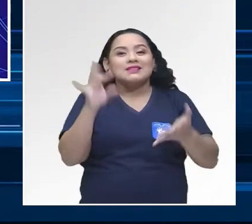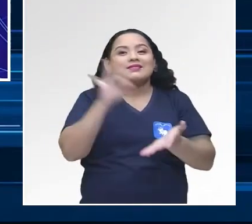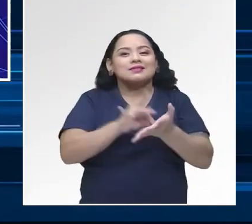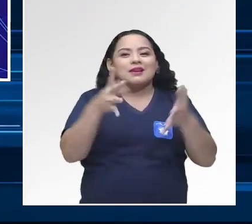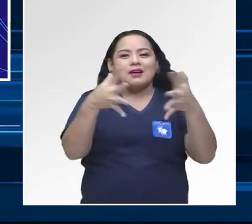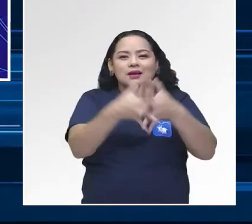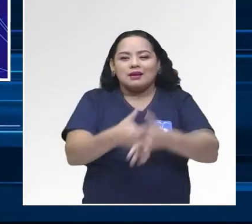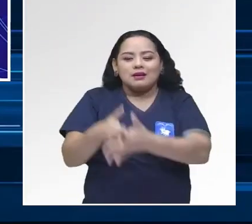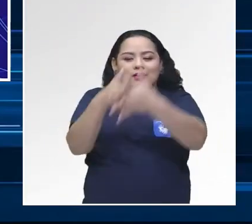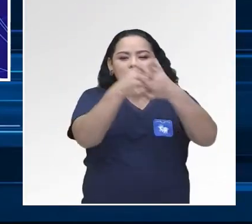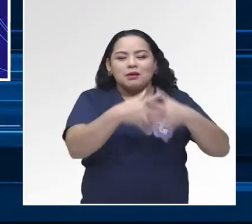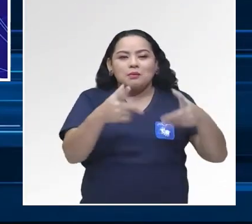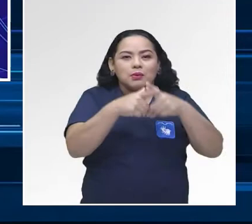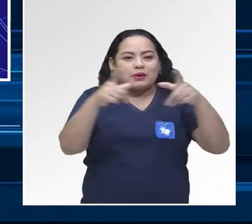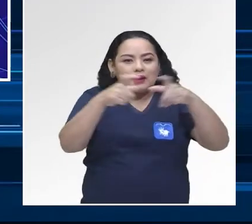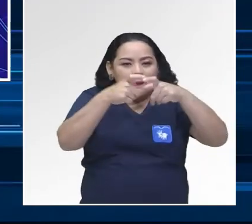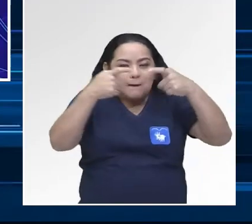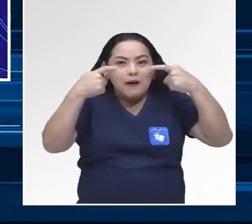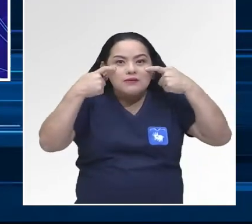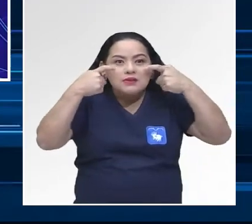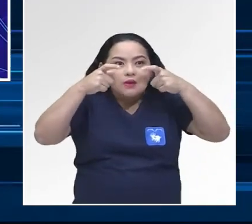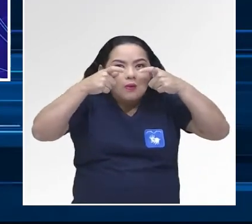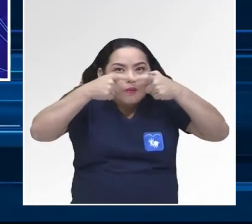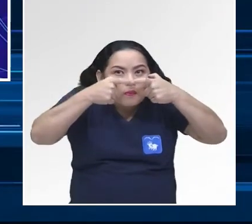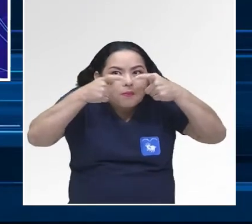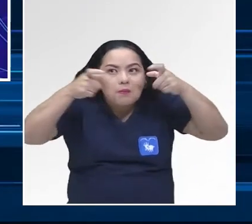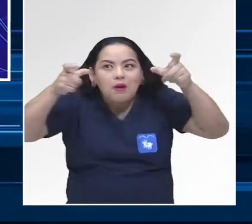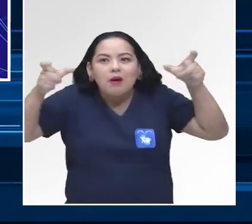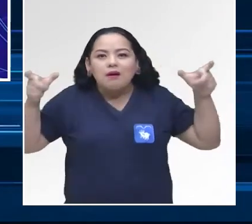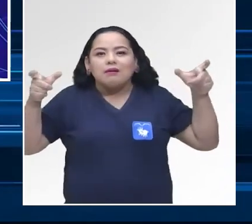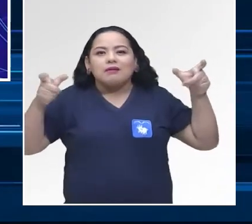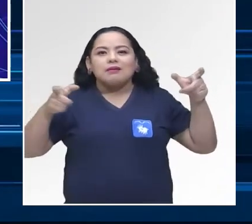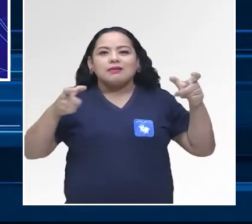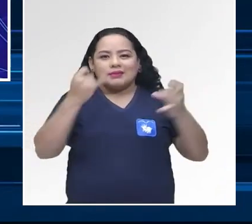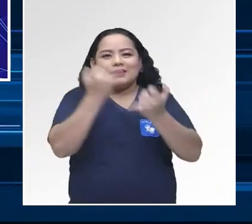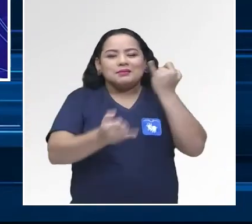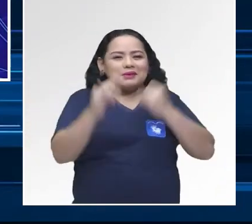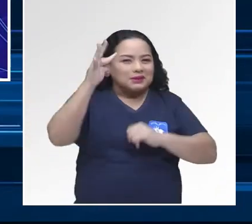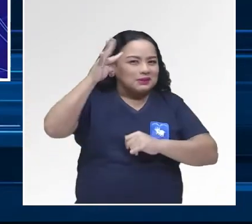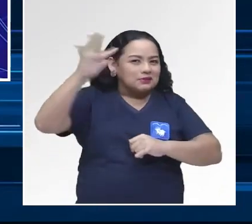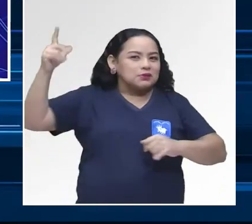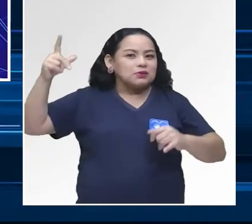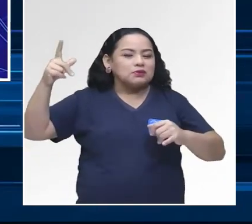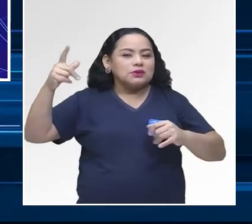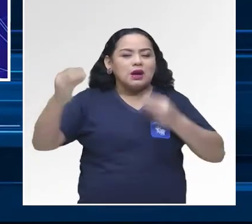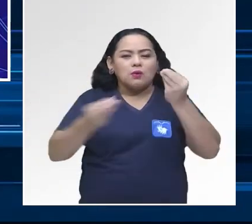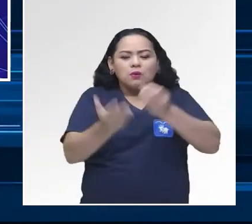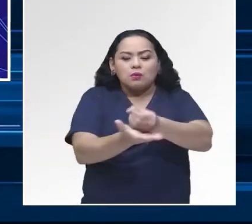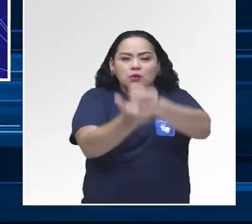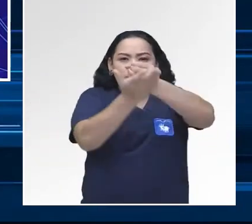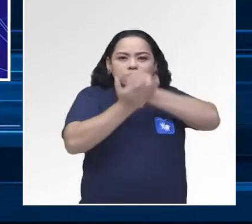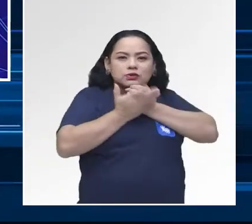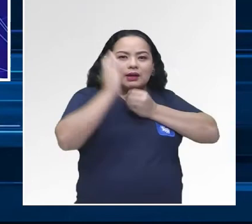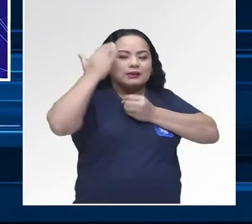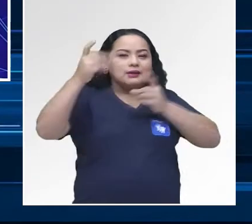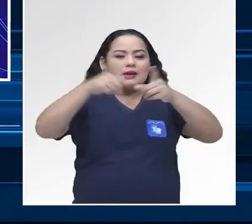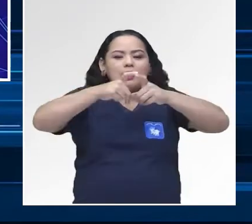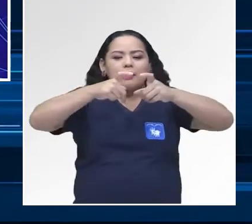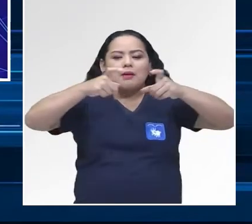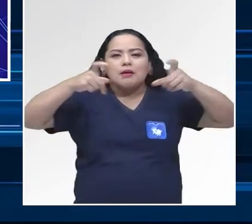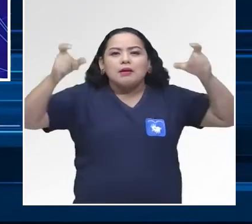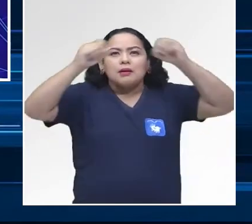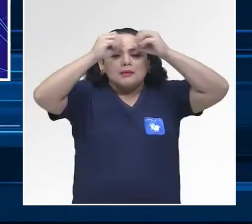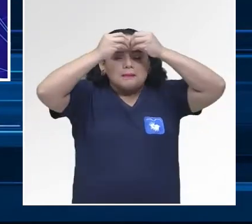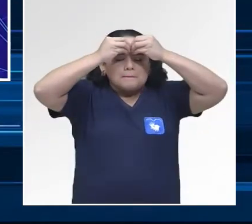porque você ampliou a visão. A filosofia é mais ou menos isso. Ela nos ajuda a ampliar nossa visão. A sair